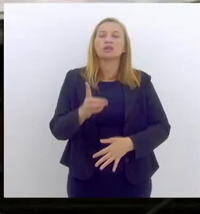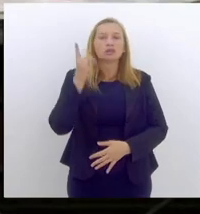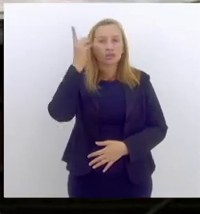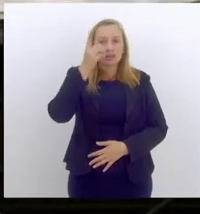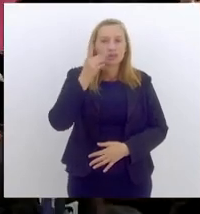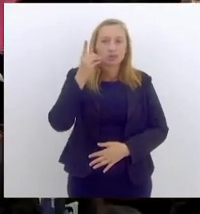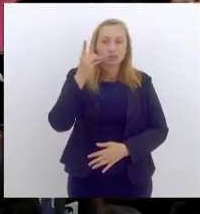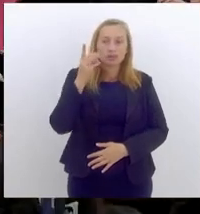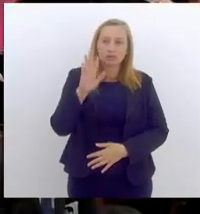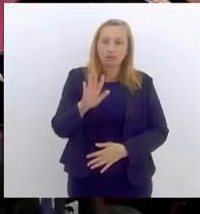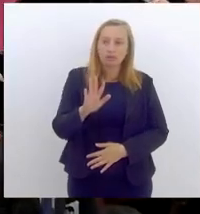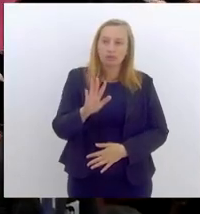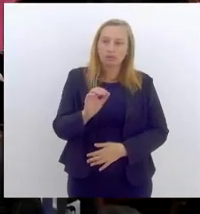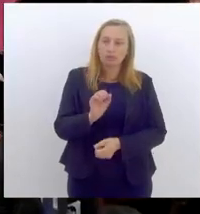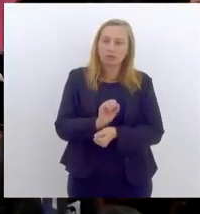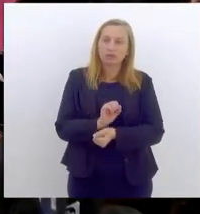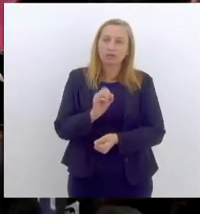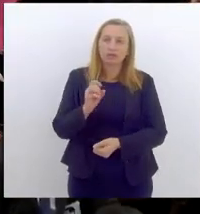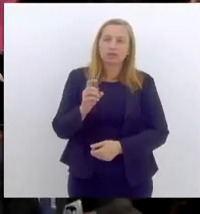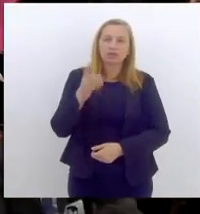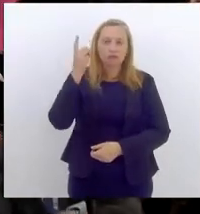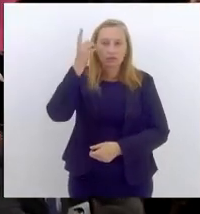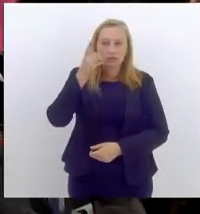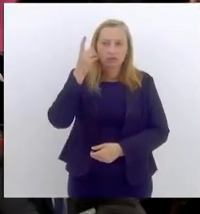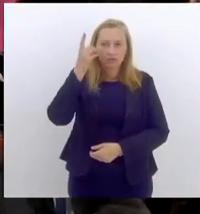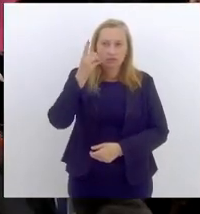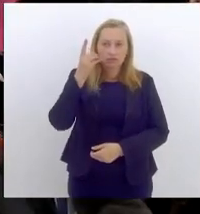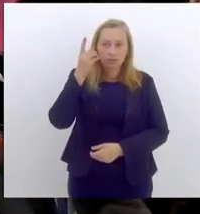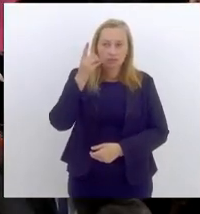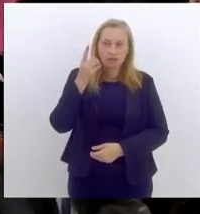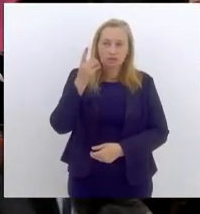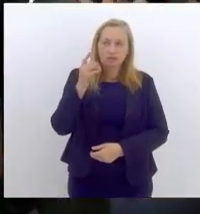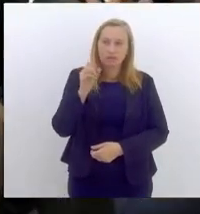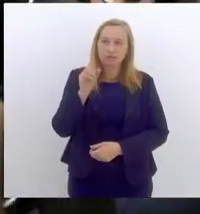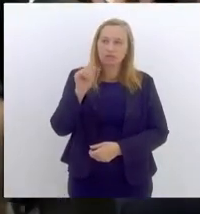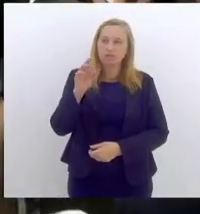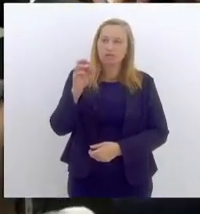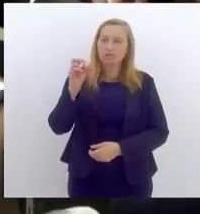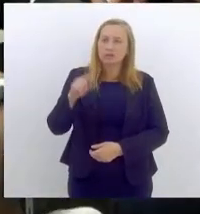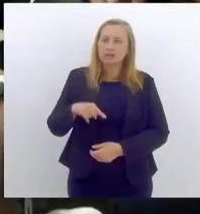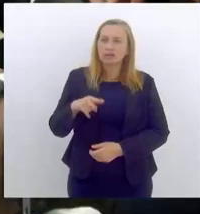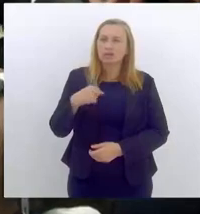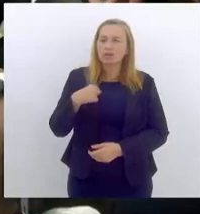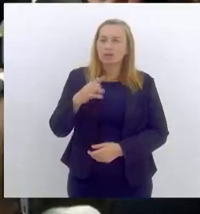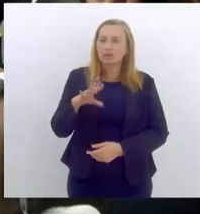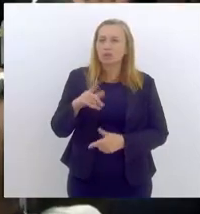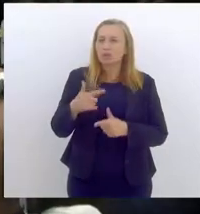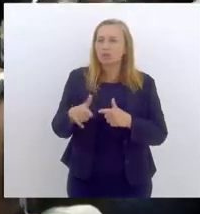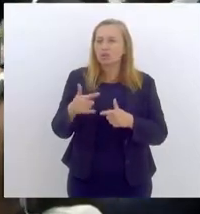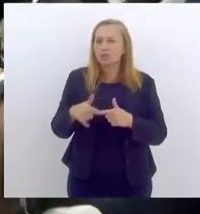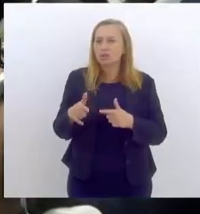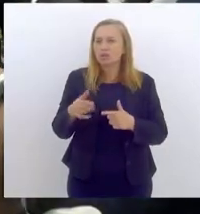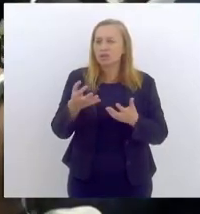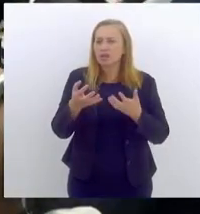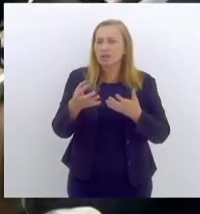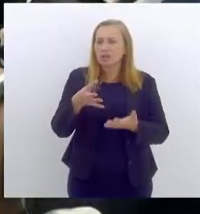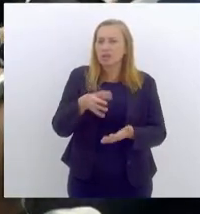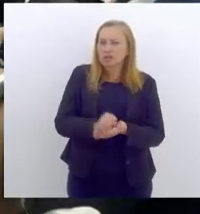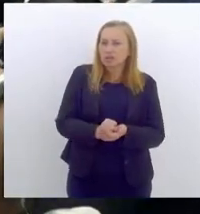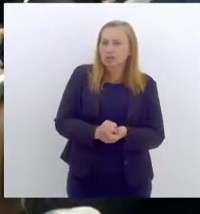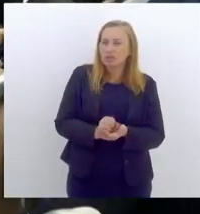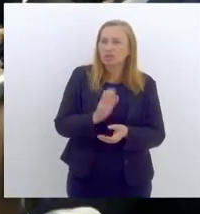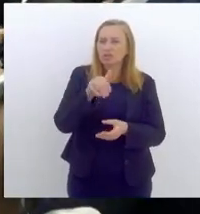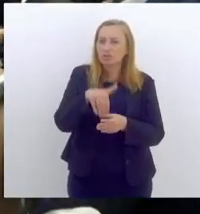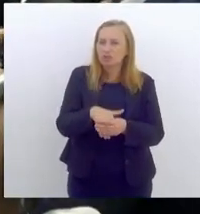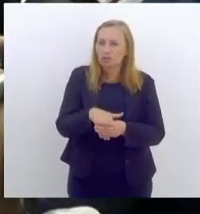Questão de ordem, deputado André Correia. Presidente, eu só estou com um probleminha de natureza pessoal, já tinha até saído. Só queria registrar meu voto aqui,